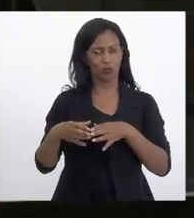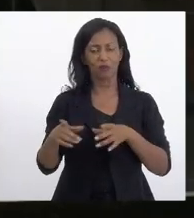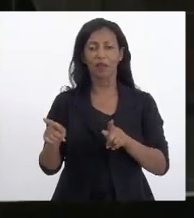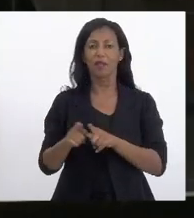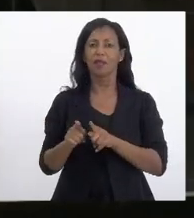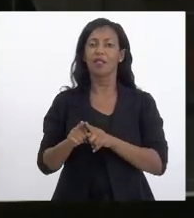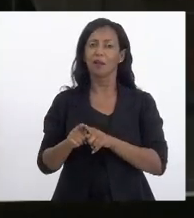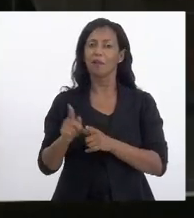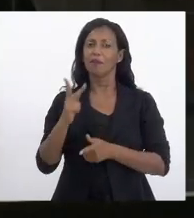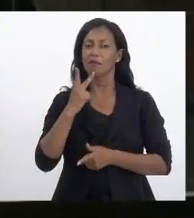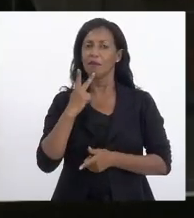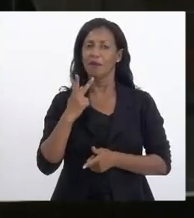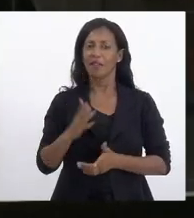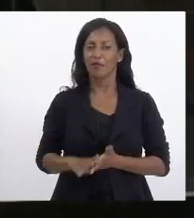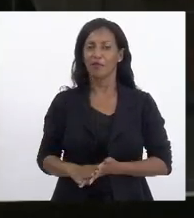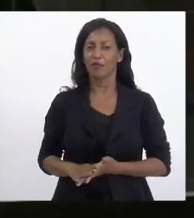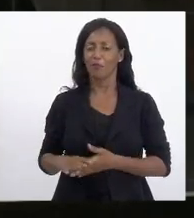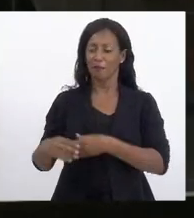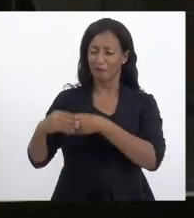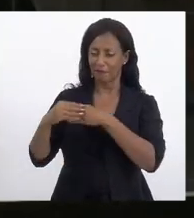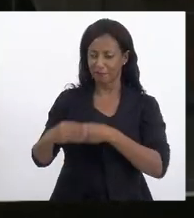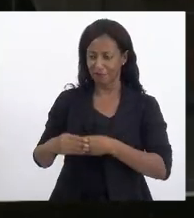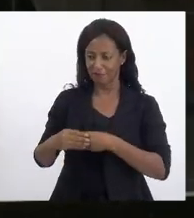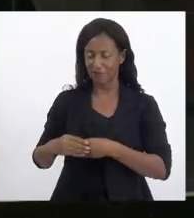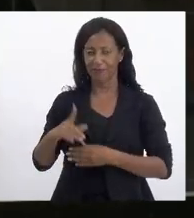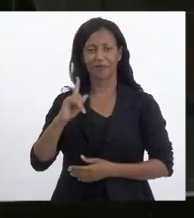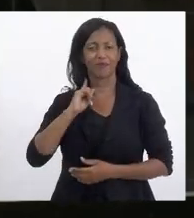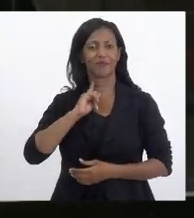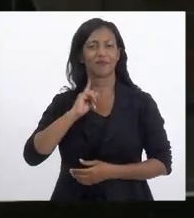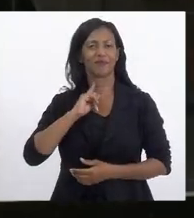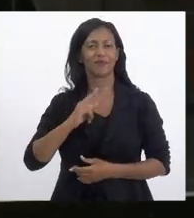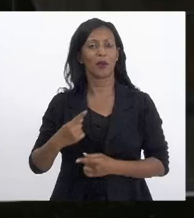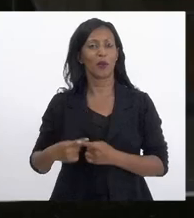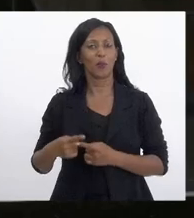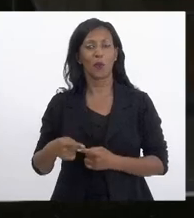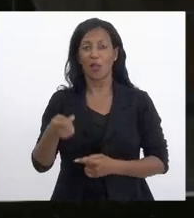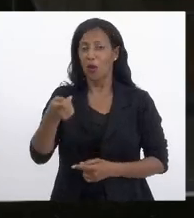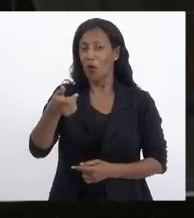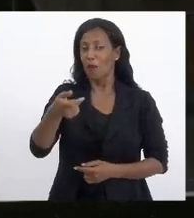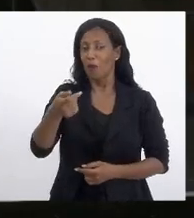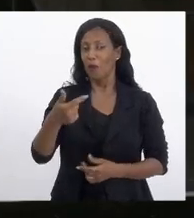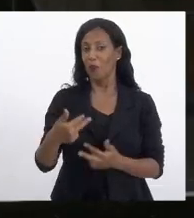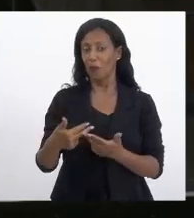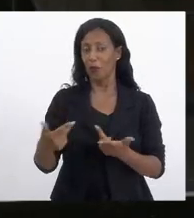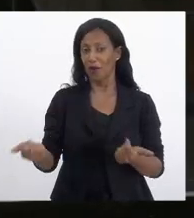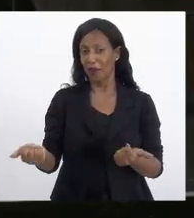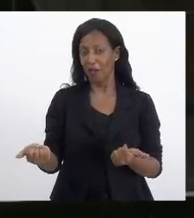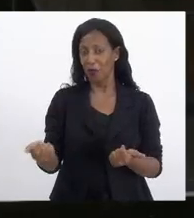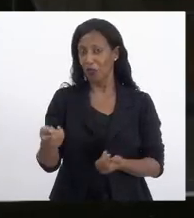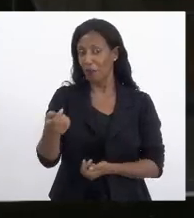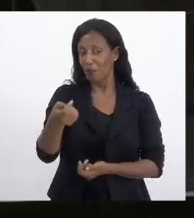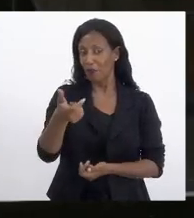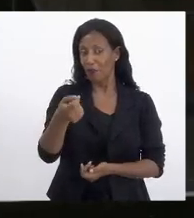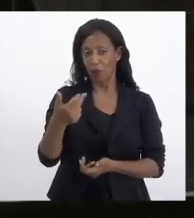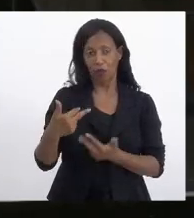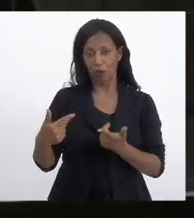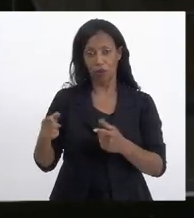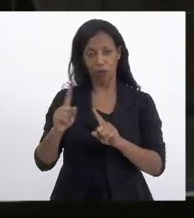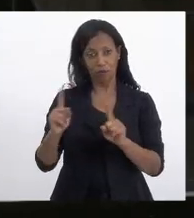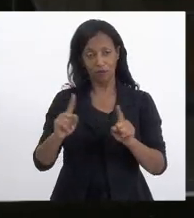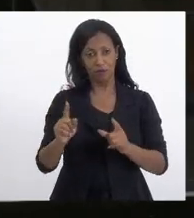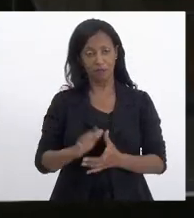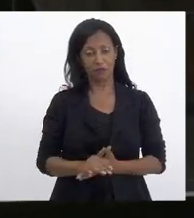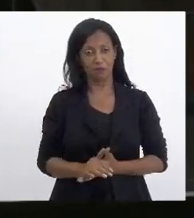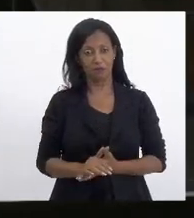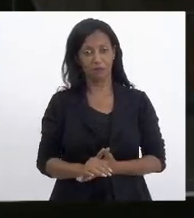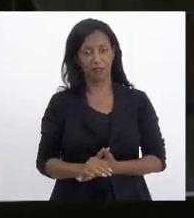o Clube de Regatas do Flamengo, porque não é pouca coisa, não é pouca coisa